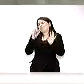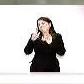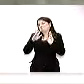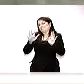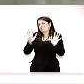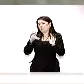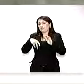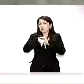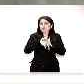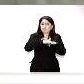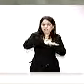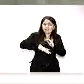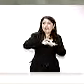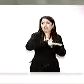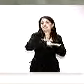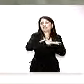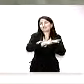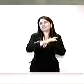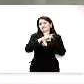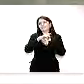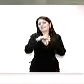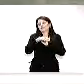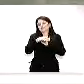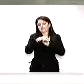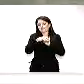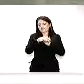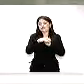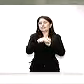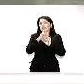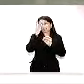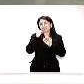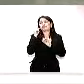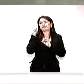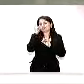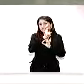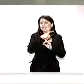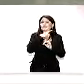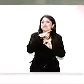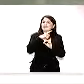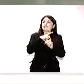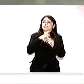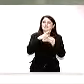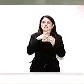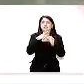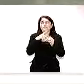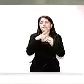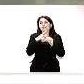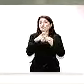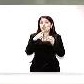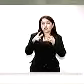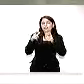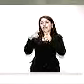Esta área é uma área difícil há uma há uma diferença de preço eh entre uma